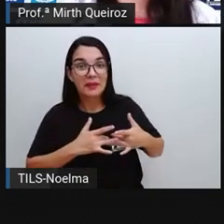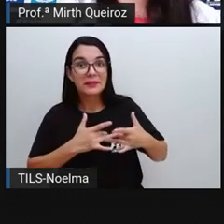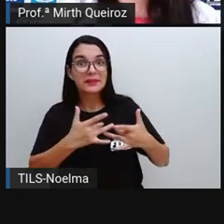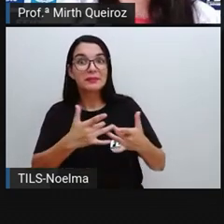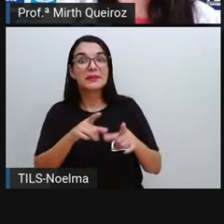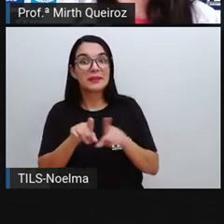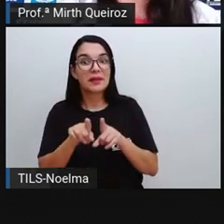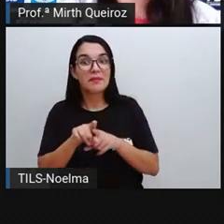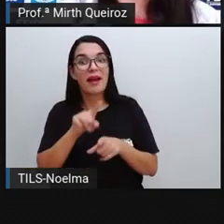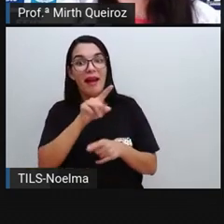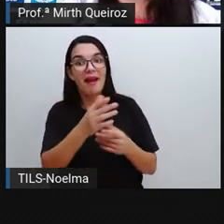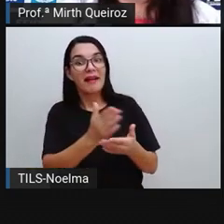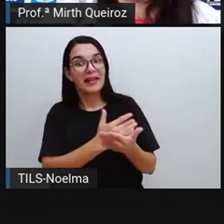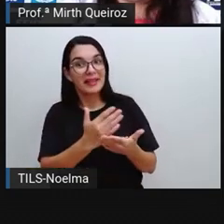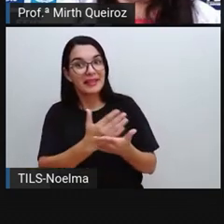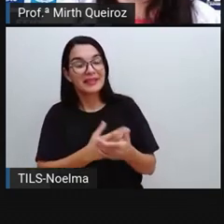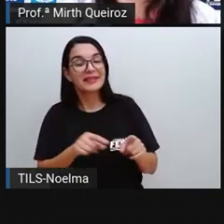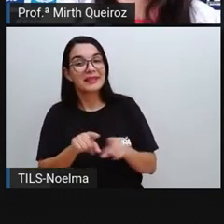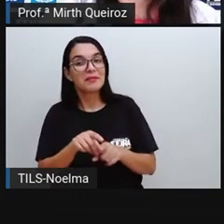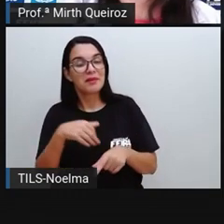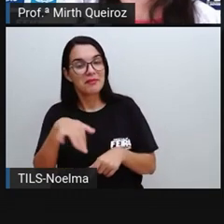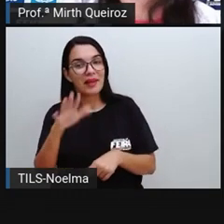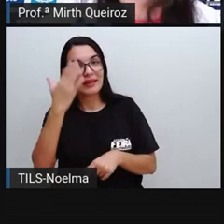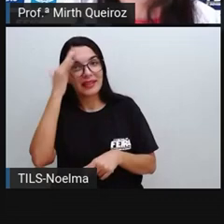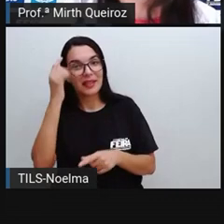durante o livro vocês vão entender aí o porquê.